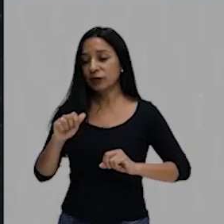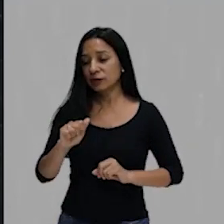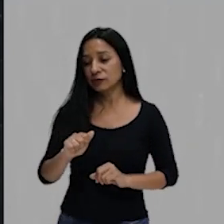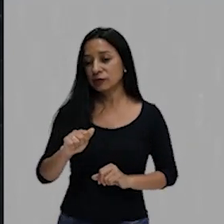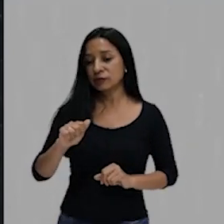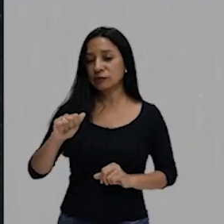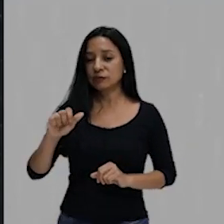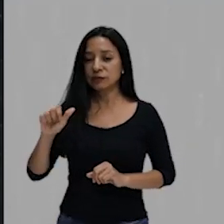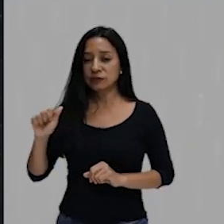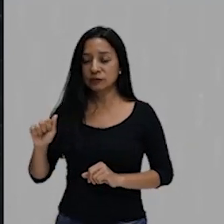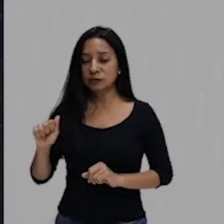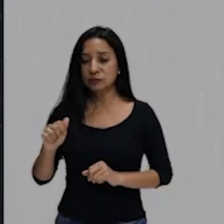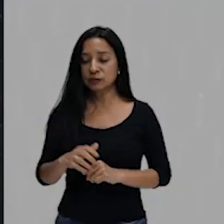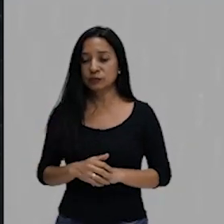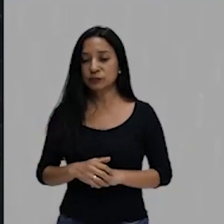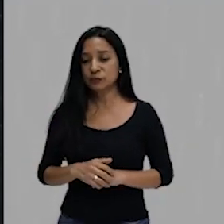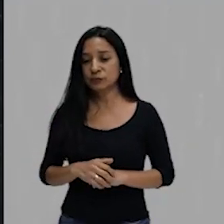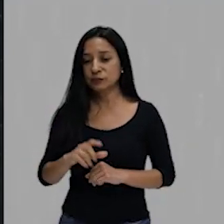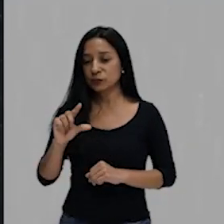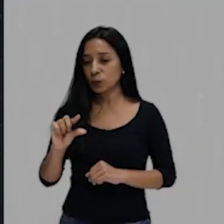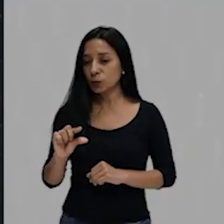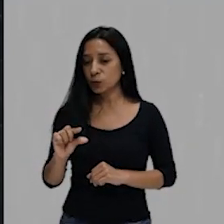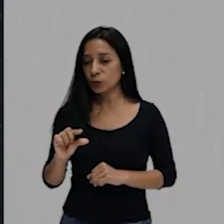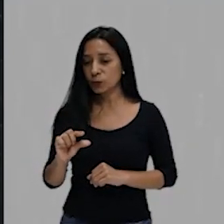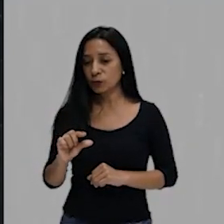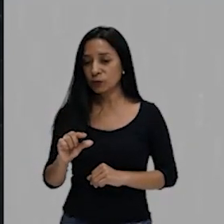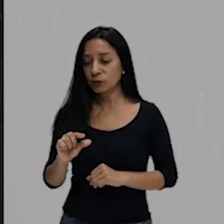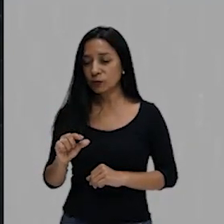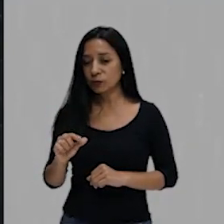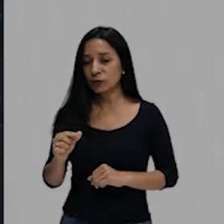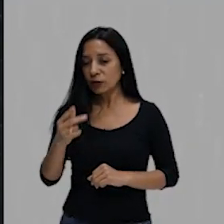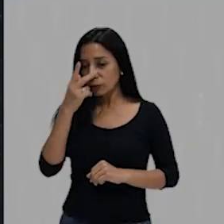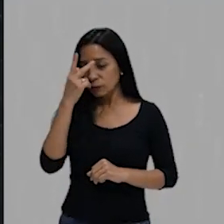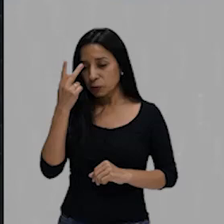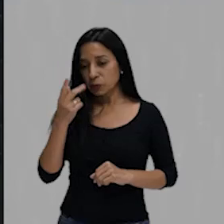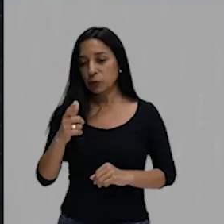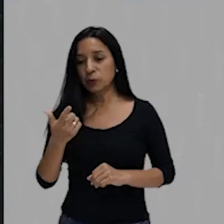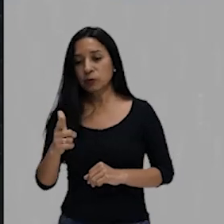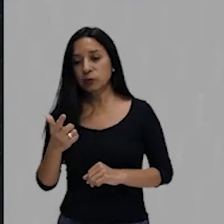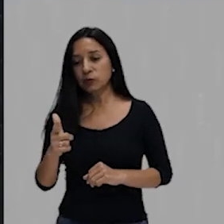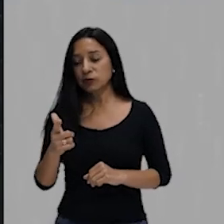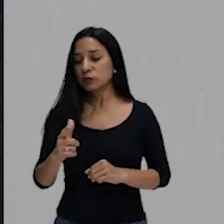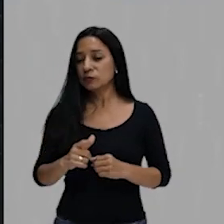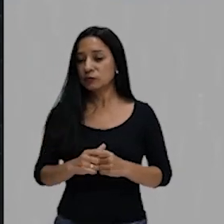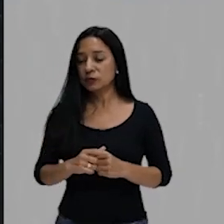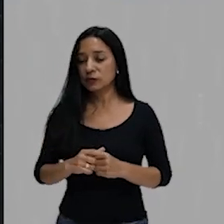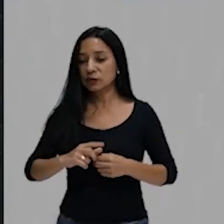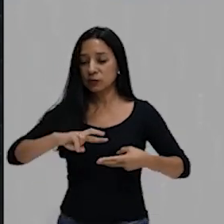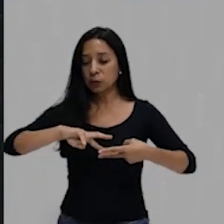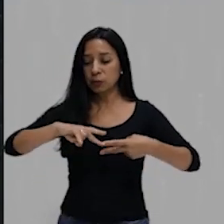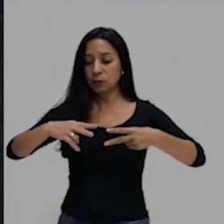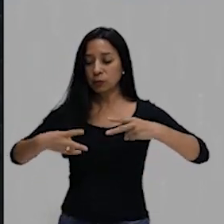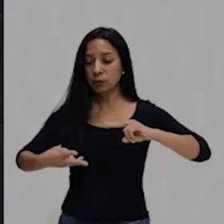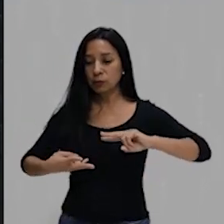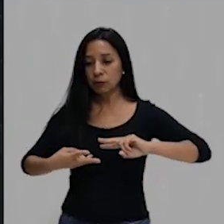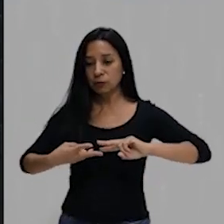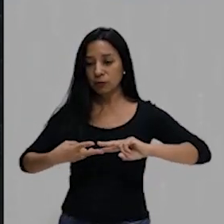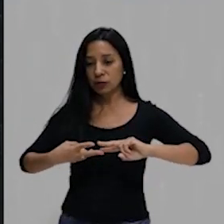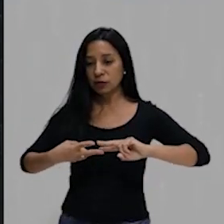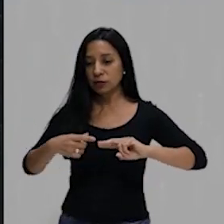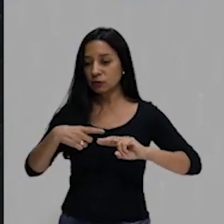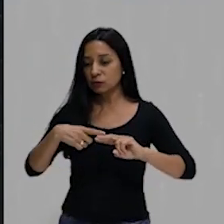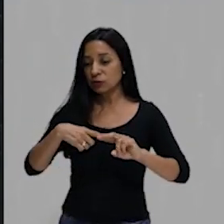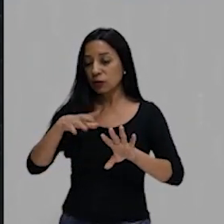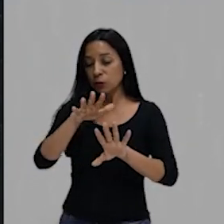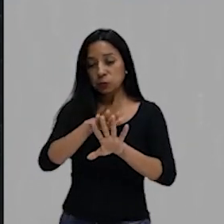Azinho. Então, ele vai, nesse caso, o indivíduo que não tem o alelo dominante da polidactilia, ele vai ter os dedos normais, ele